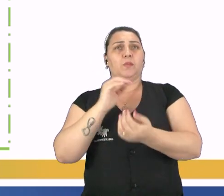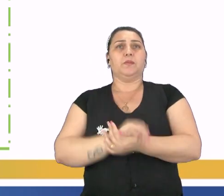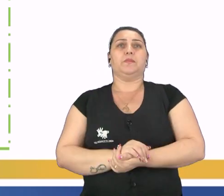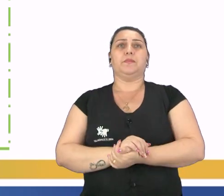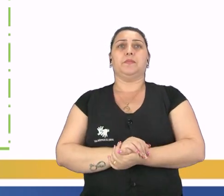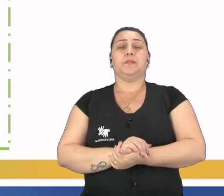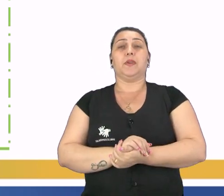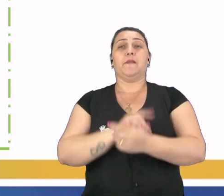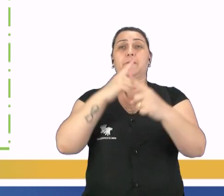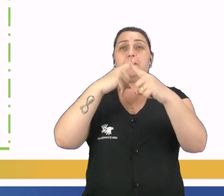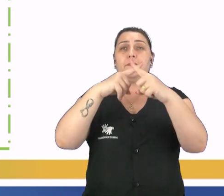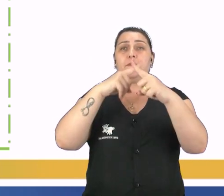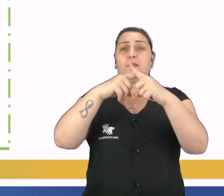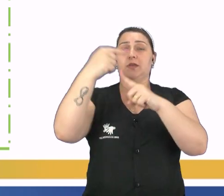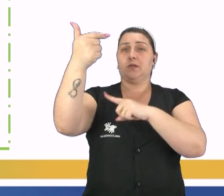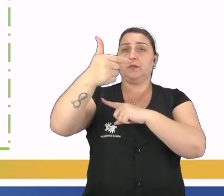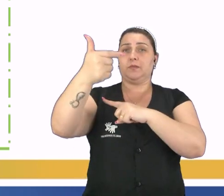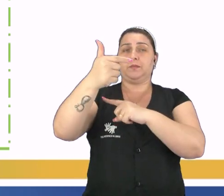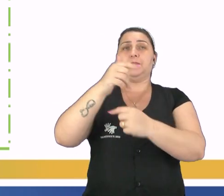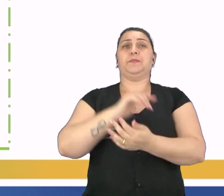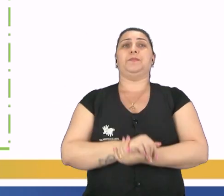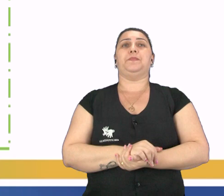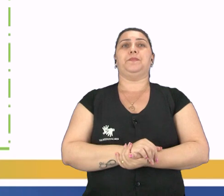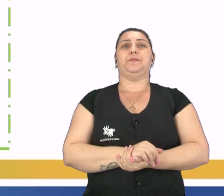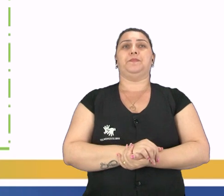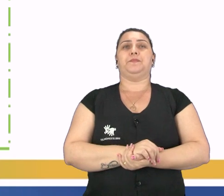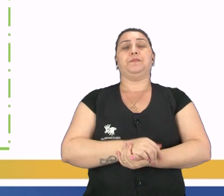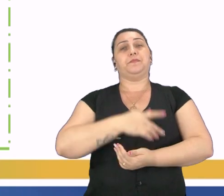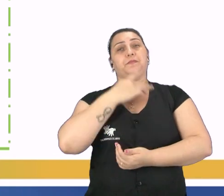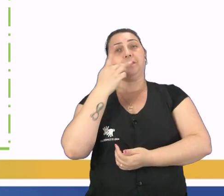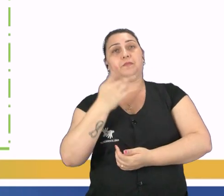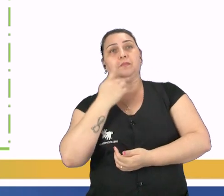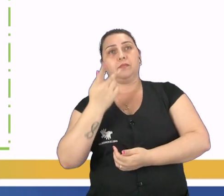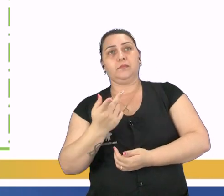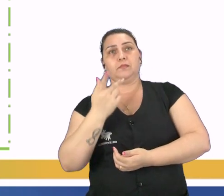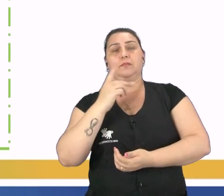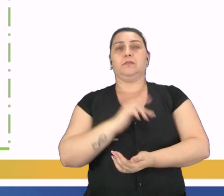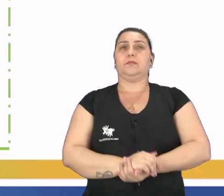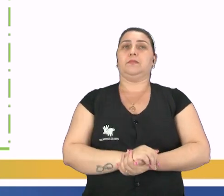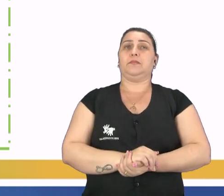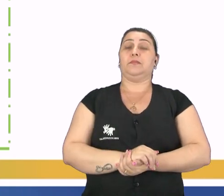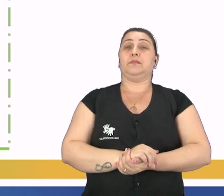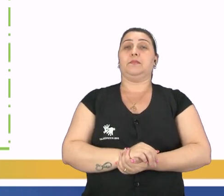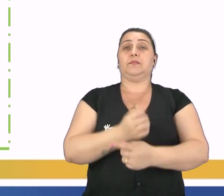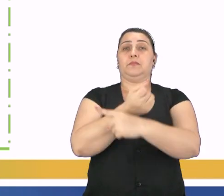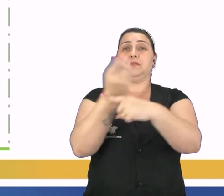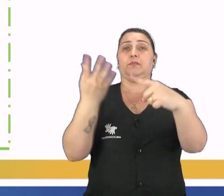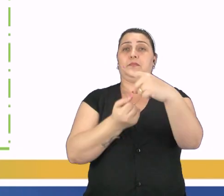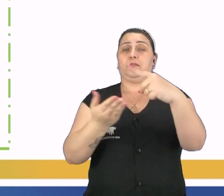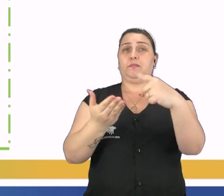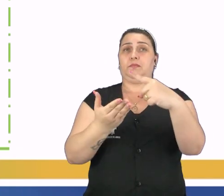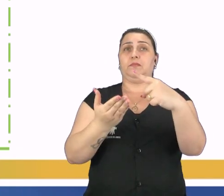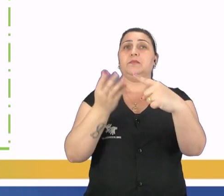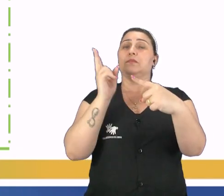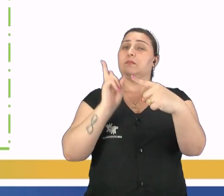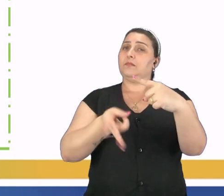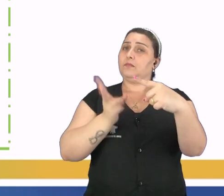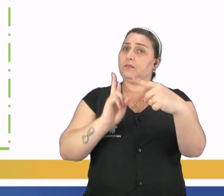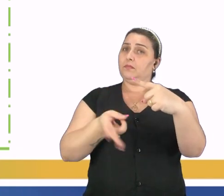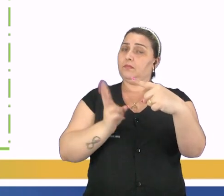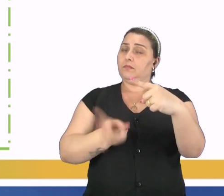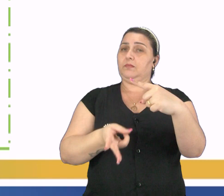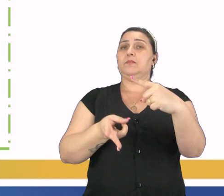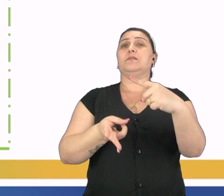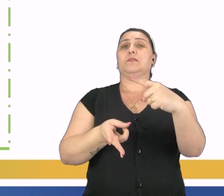10? Basta multiplicar ele por 2. Mas quando eu estou falando de fração, tudo que eu faço com o numerador, eu